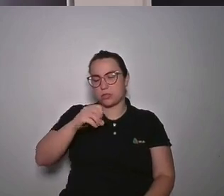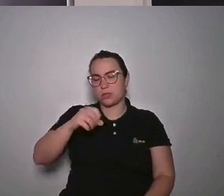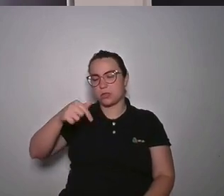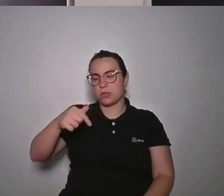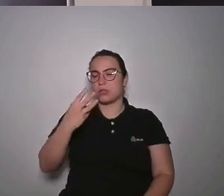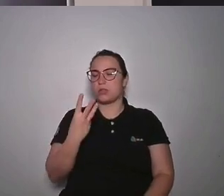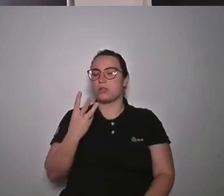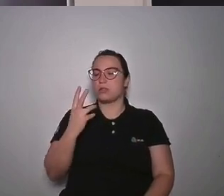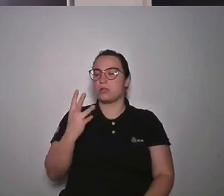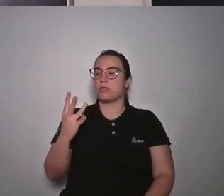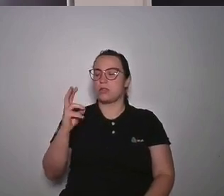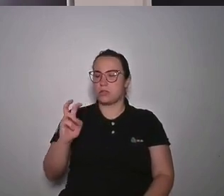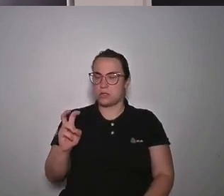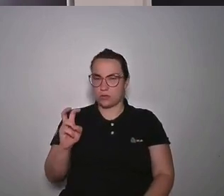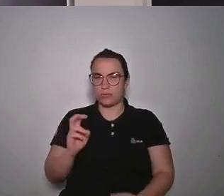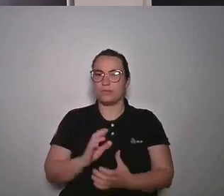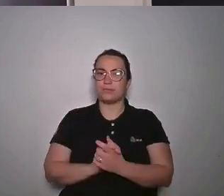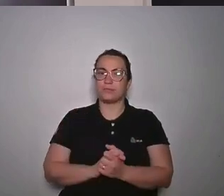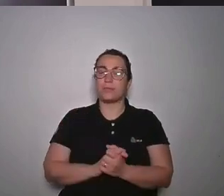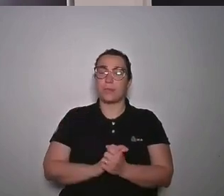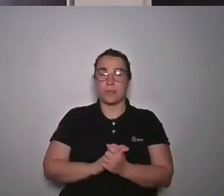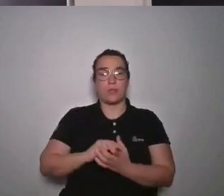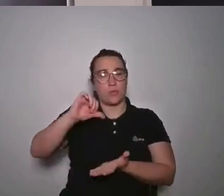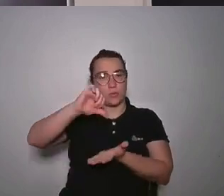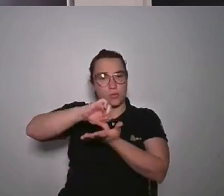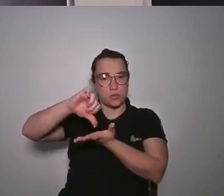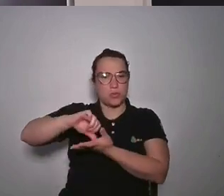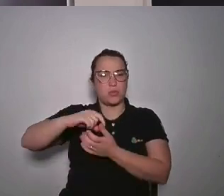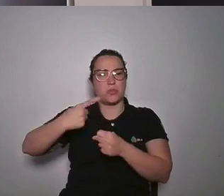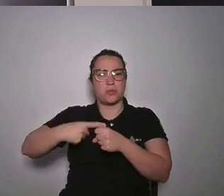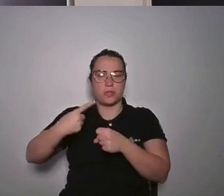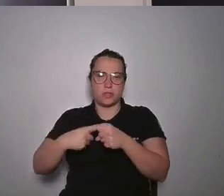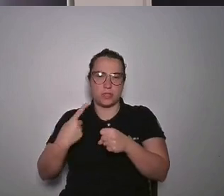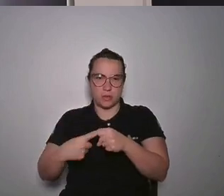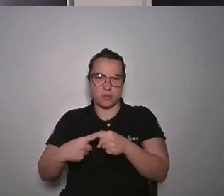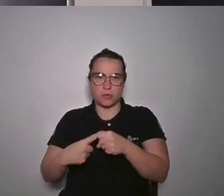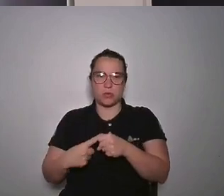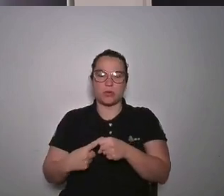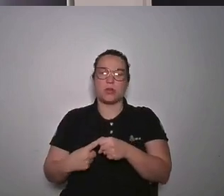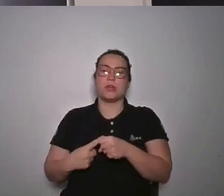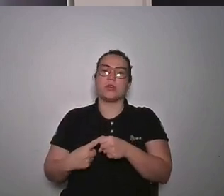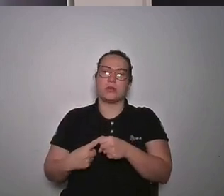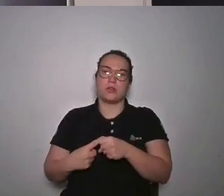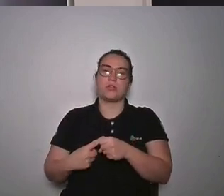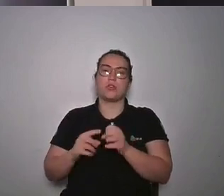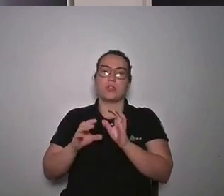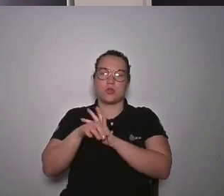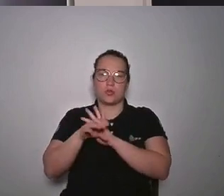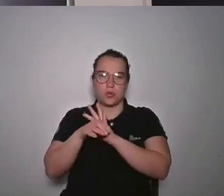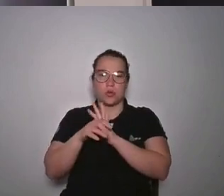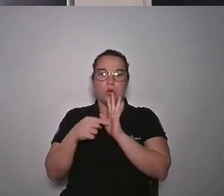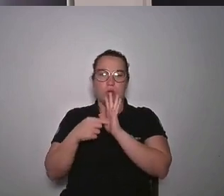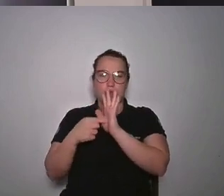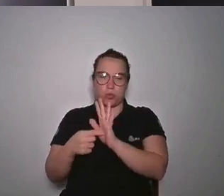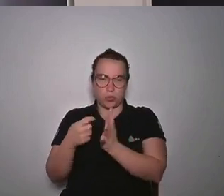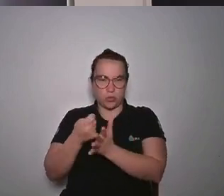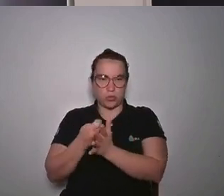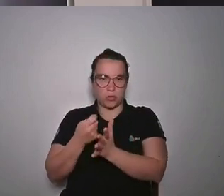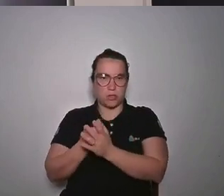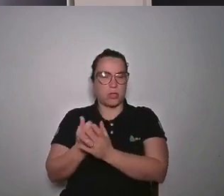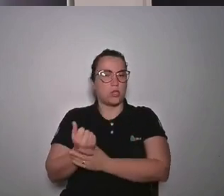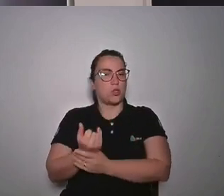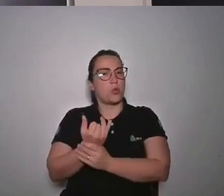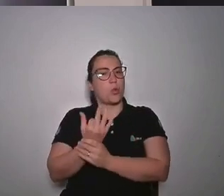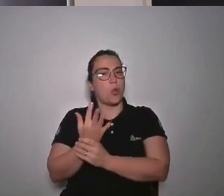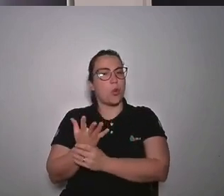264.707.335. Então, os órgãos e unidades do município são, e os códigos e suas denominações, são a quantidade de